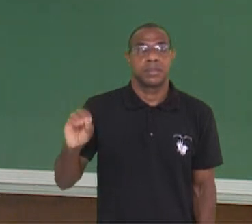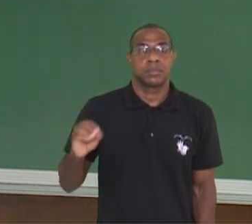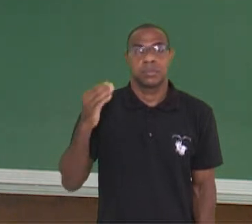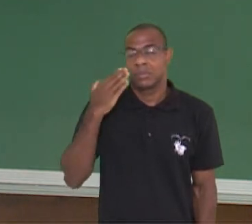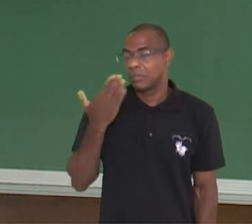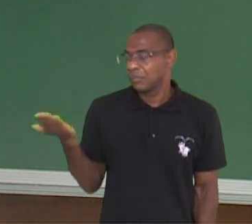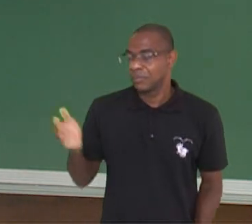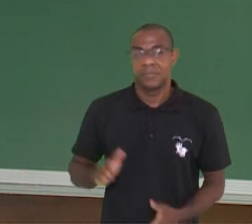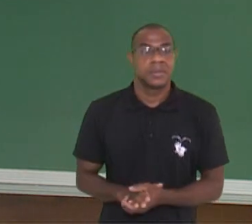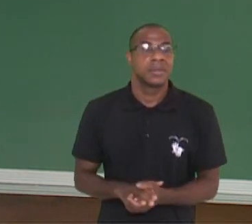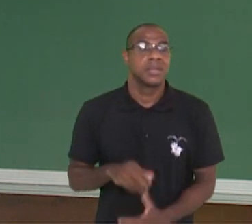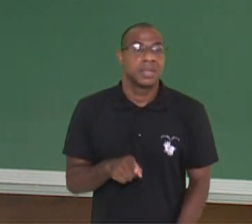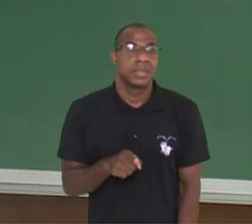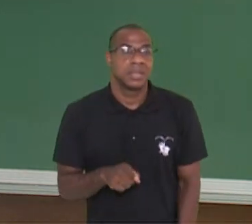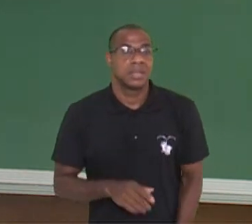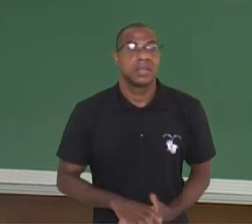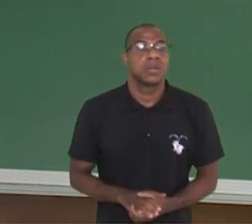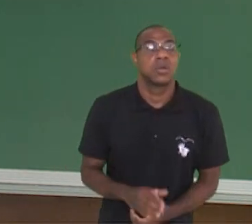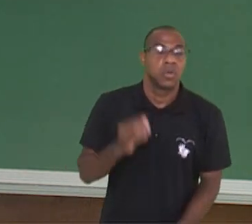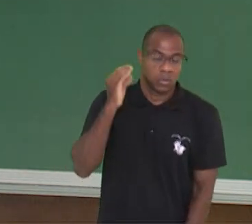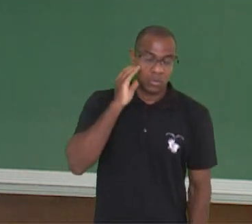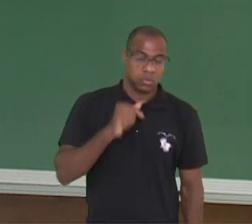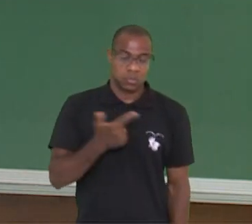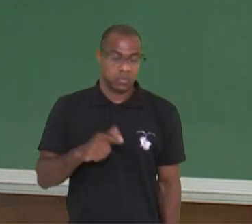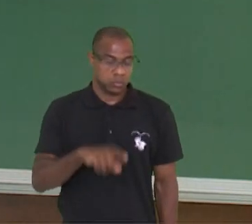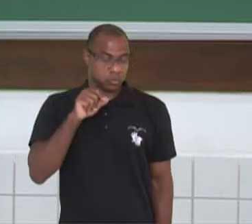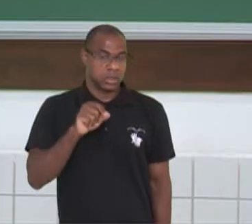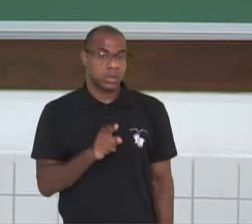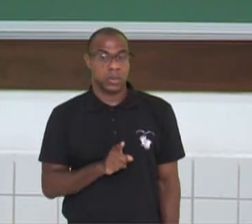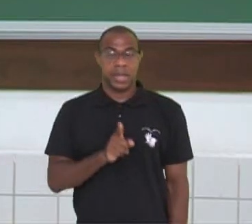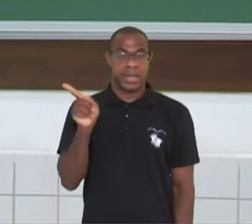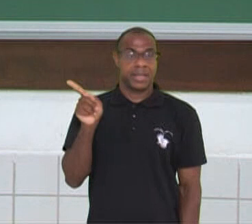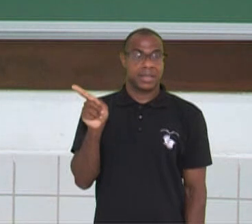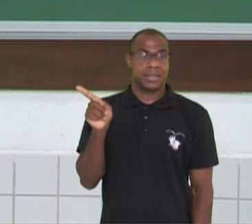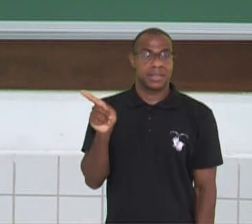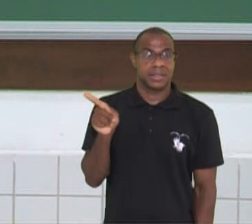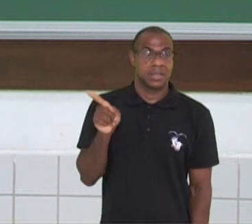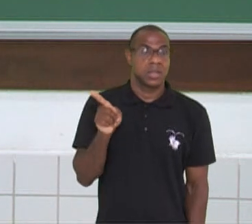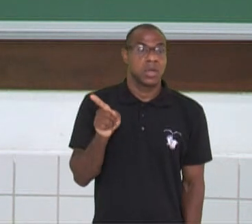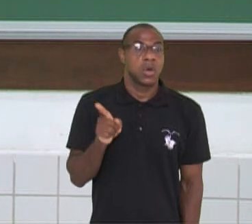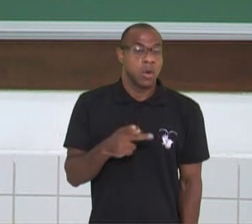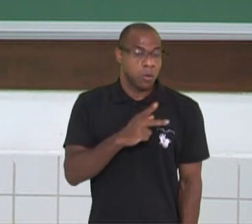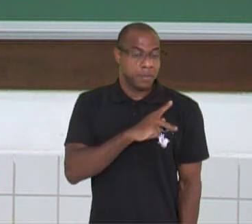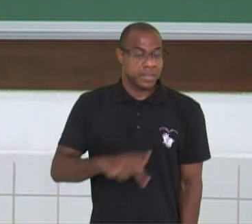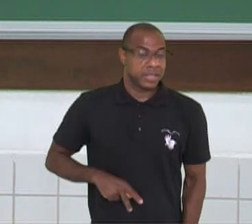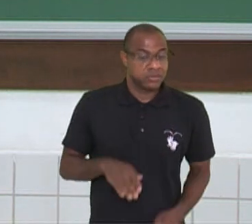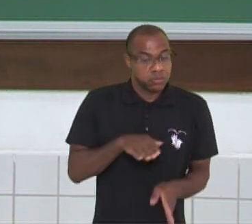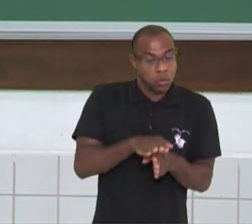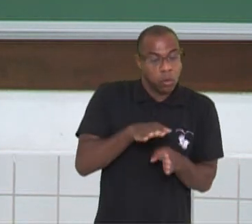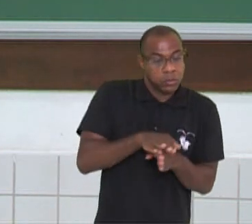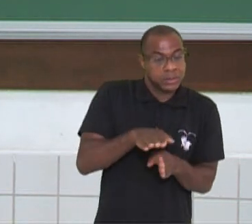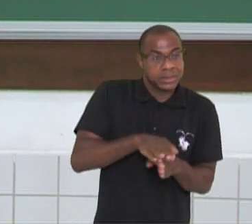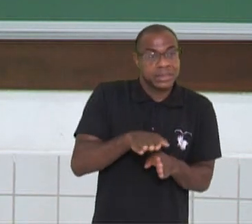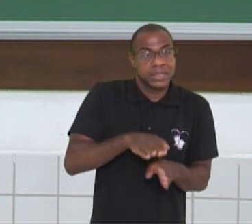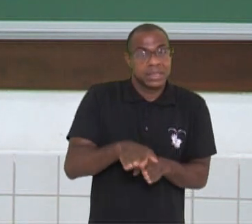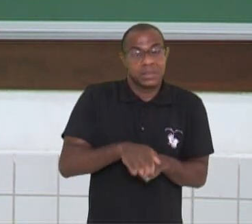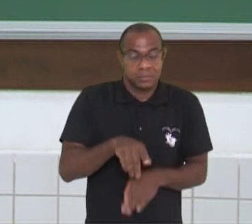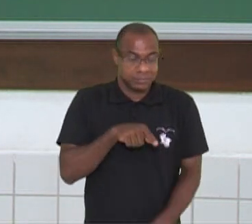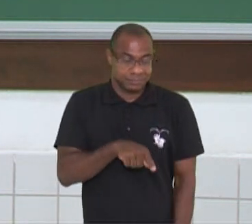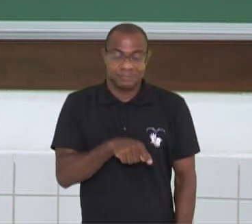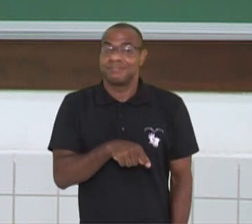Dom Pedro II nomeou ele, o Visconde de Ouro Preto, como presidente do Conselho de Ministros. Seria uma espécie aí